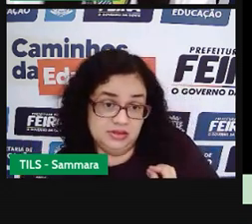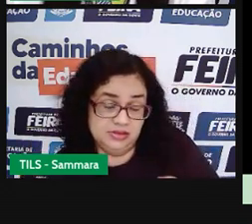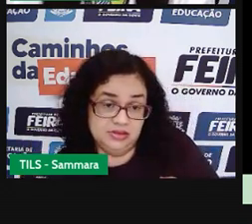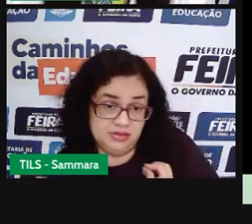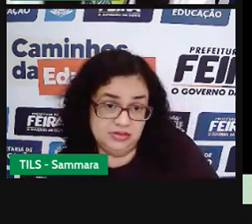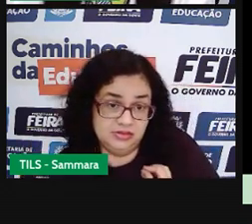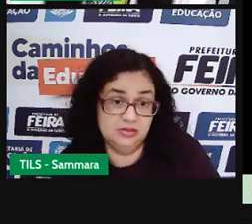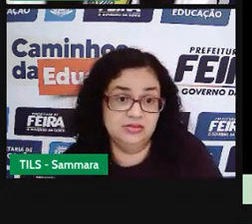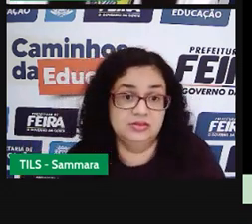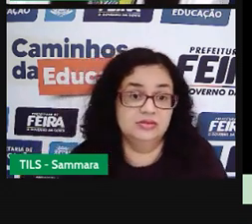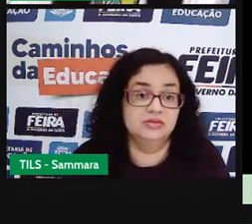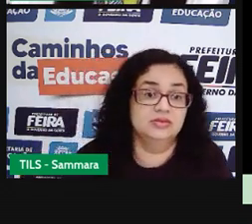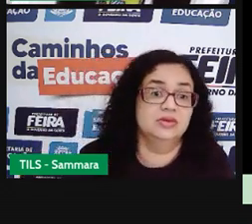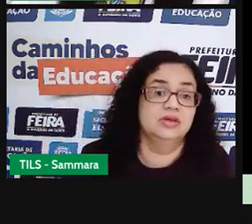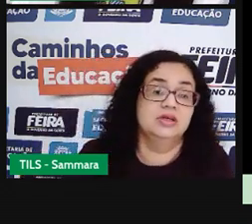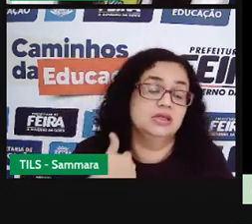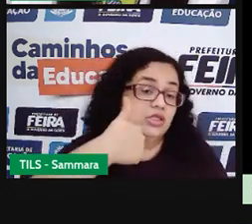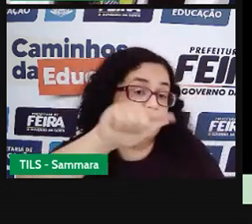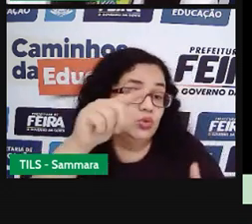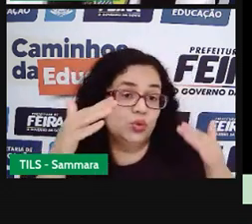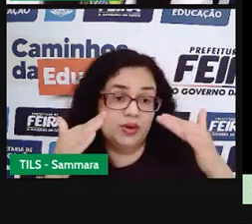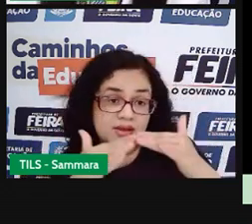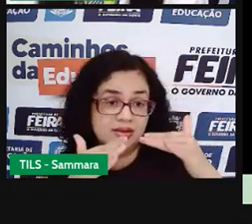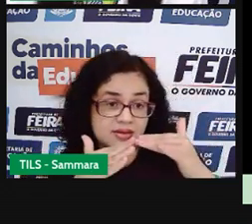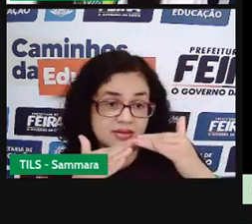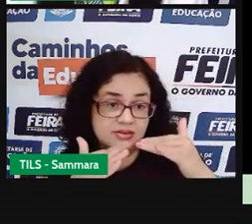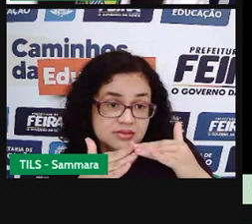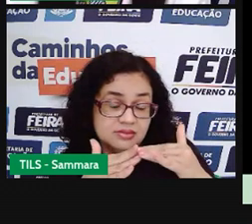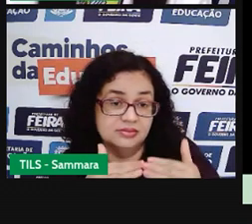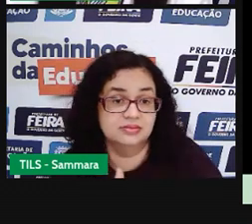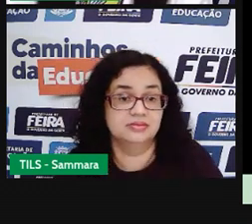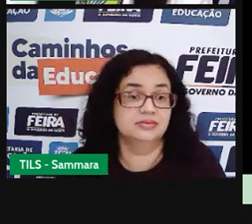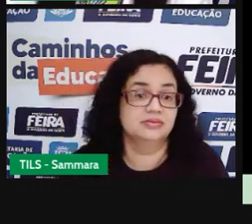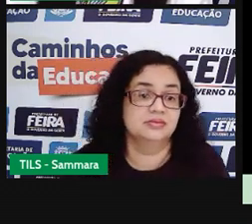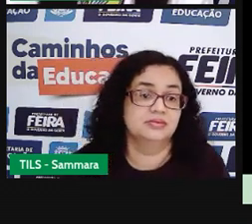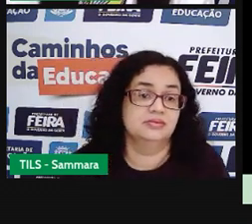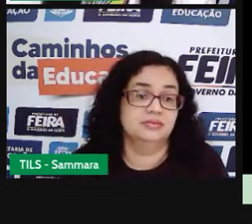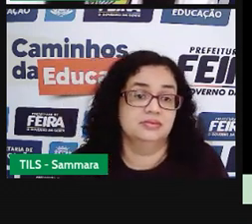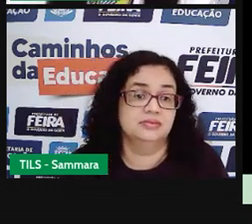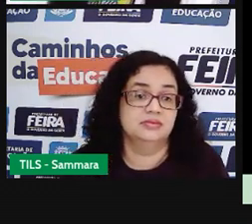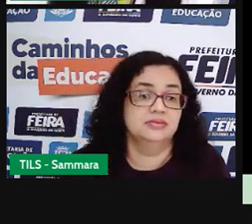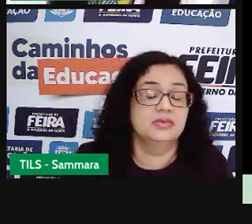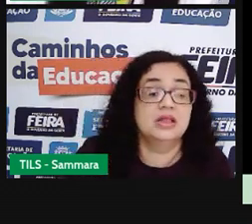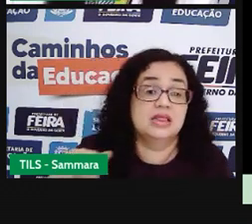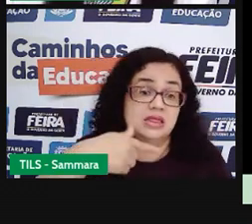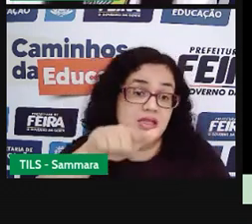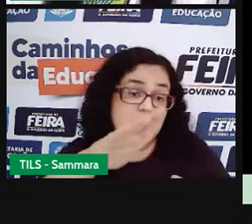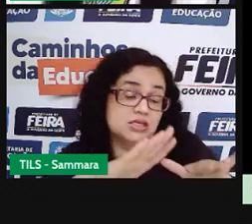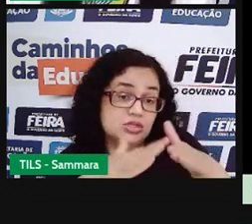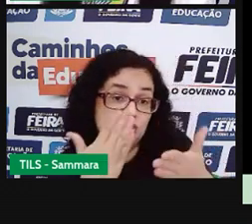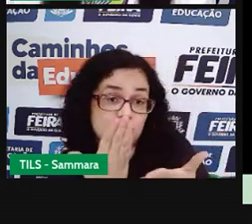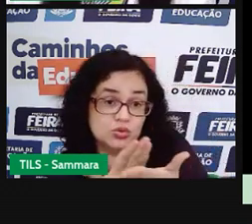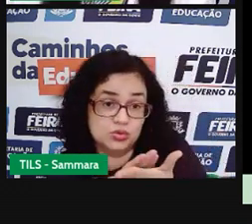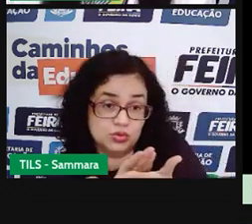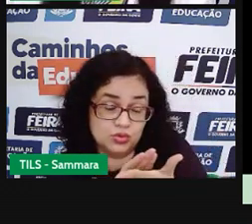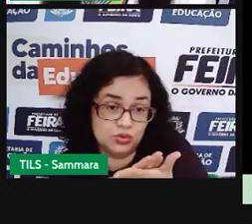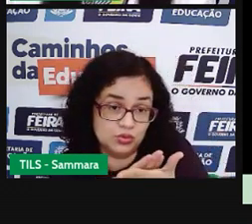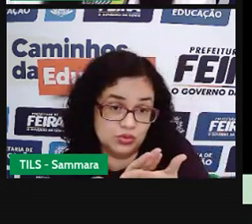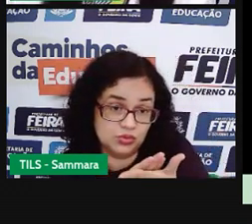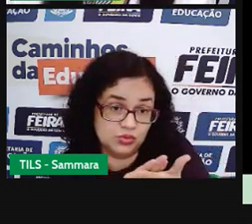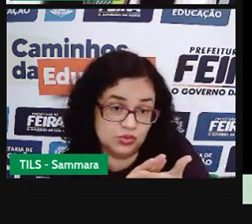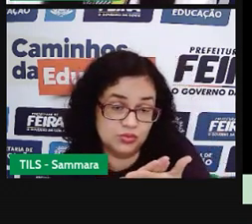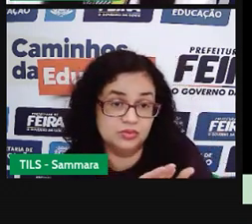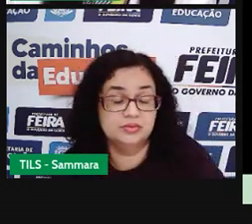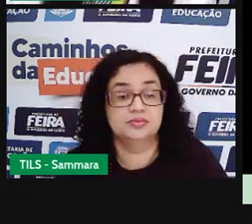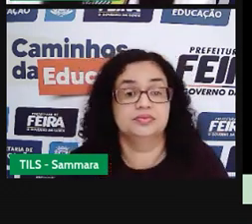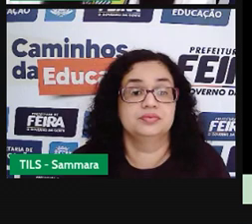dia em nossas atividades você já era em nossa casa mexendo um trabalho fosse na escola né se estivéssemos indo